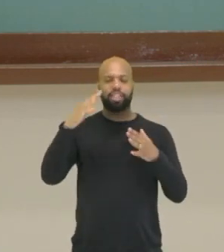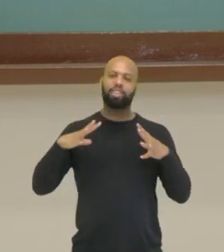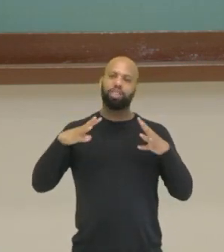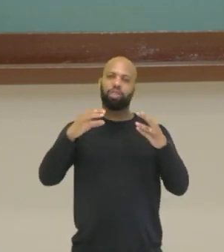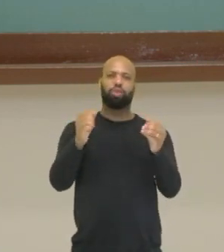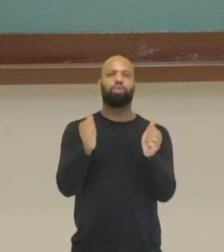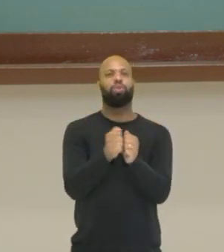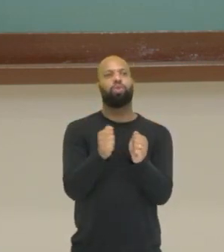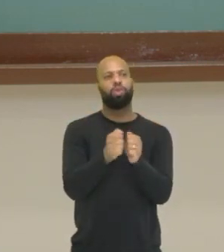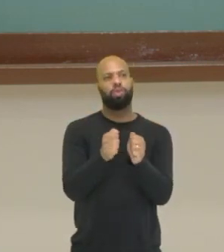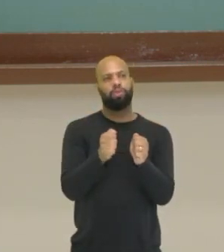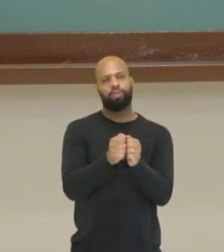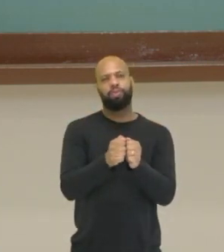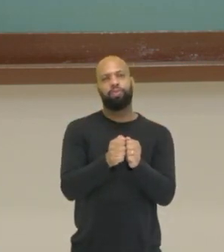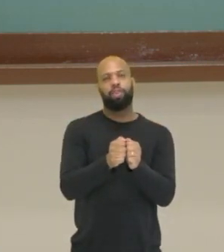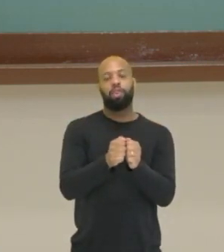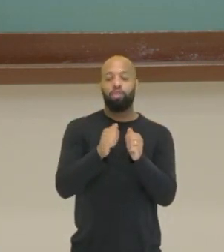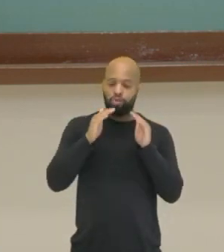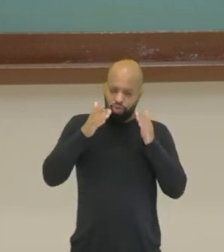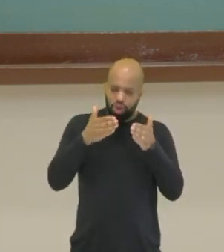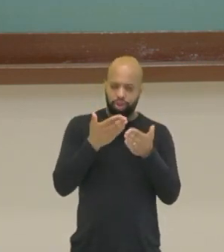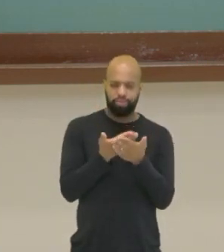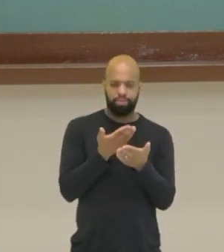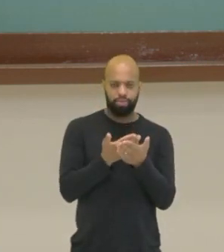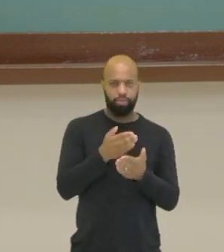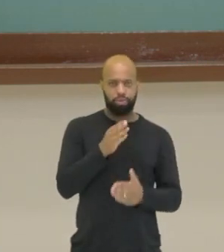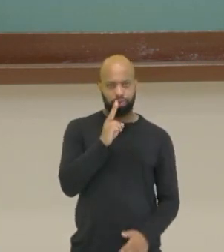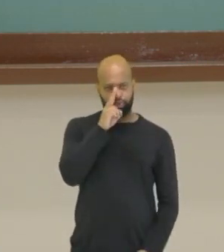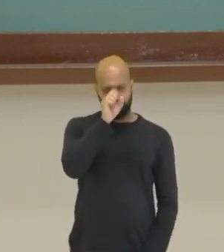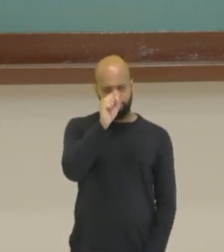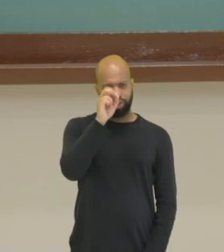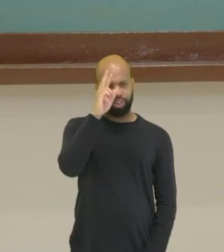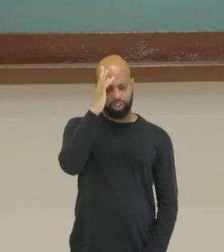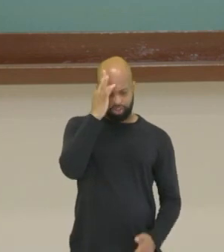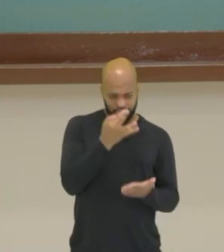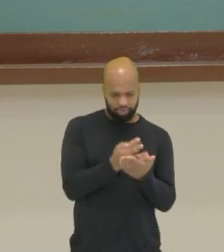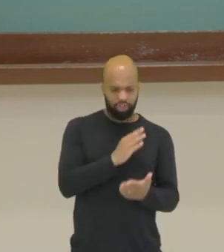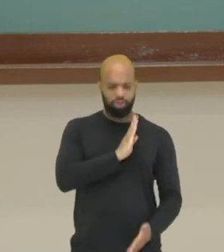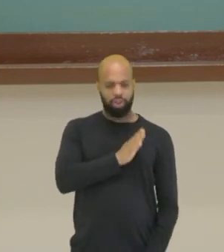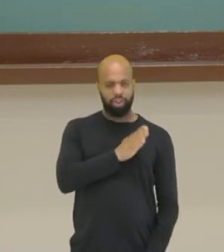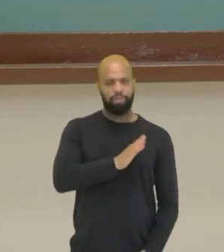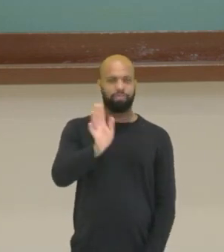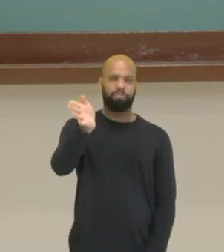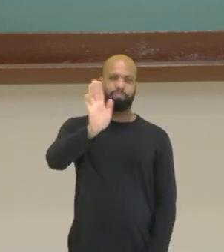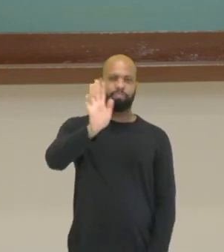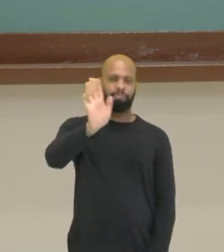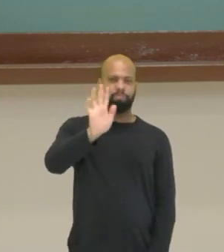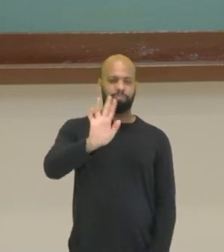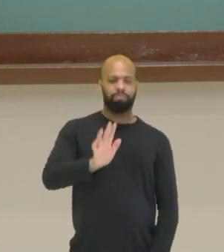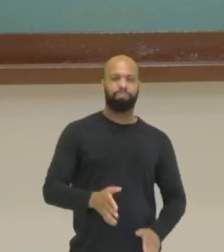conosco aqui. Foco nos estudos, força, fé no coração. Até breve, valeu!